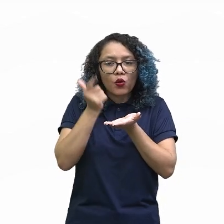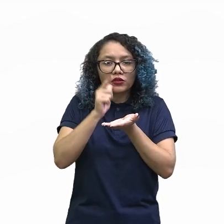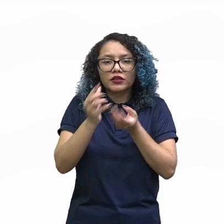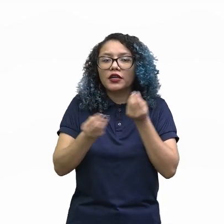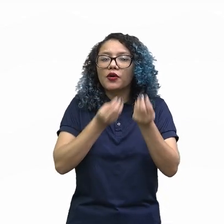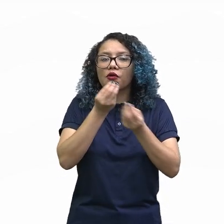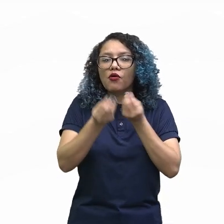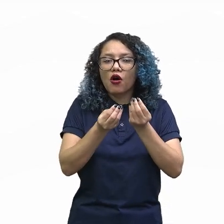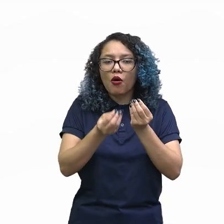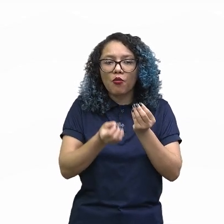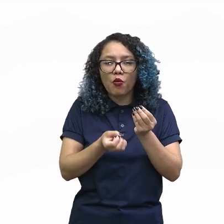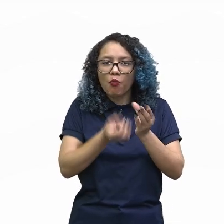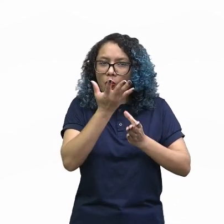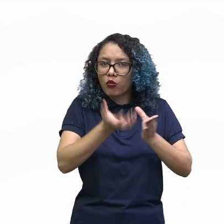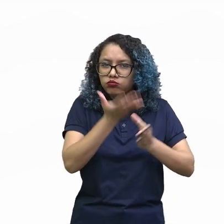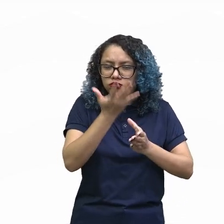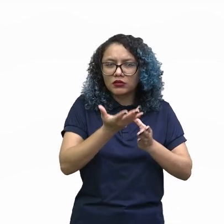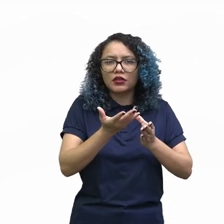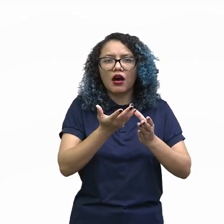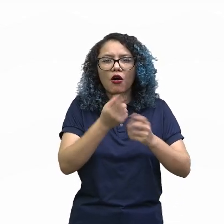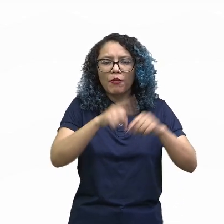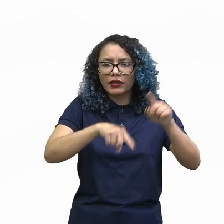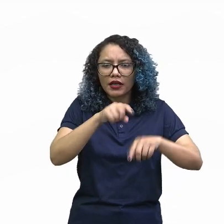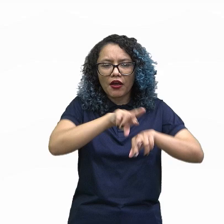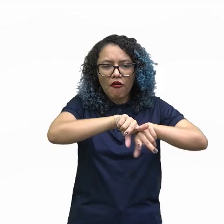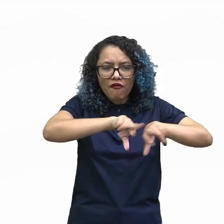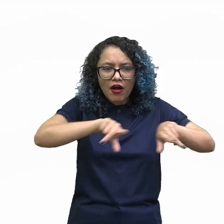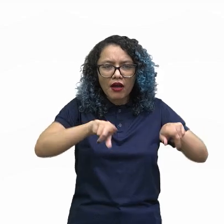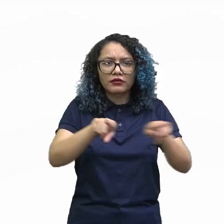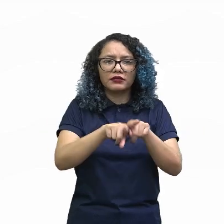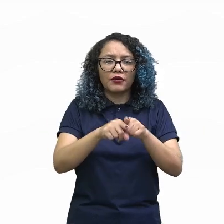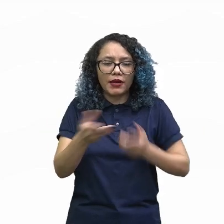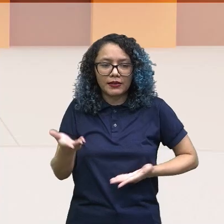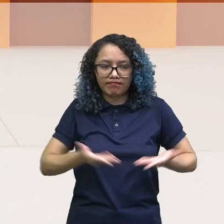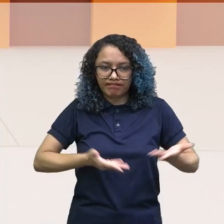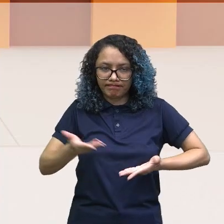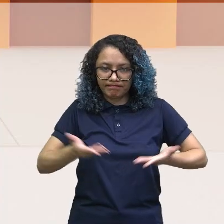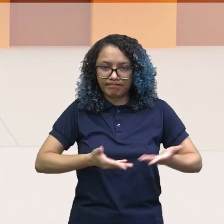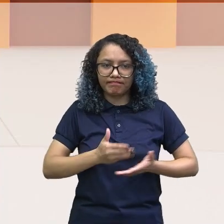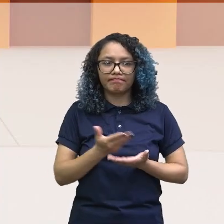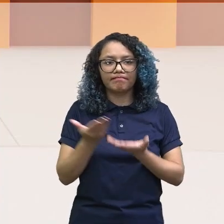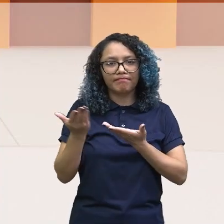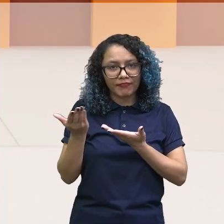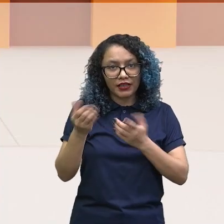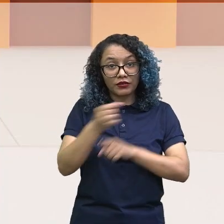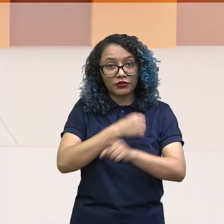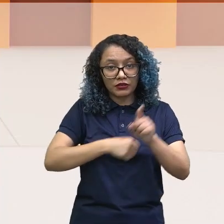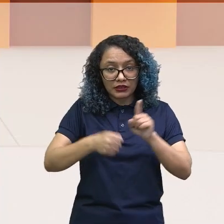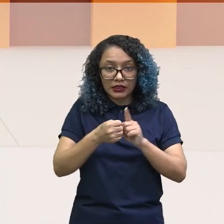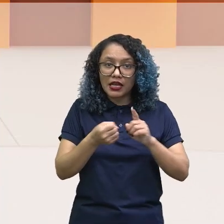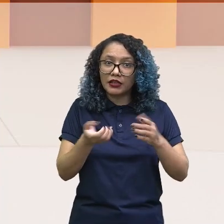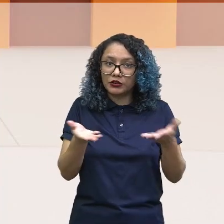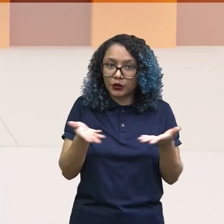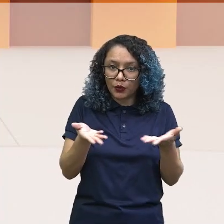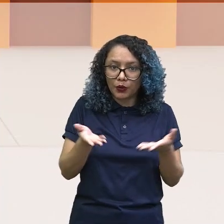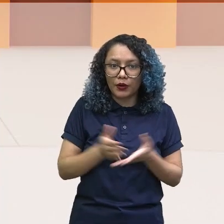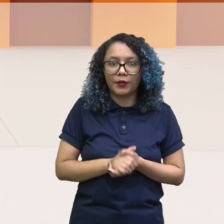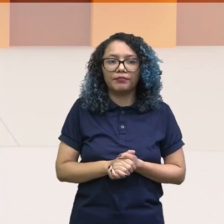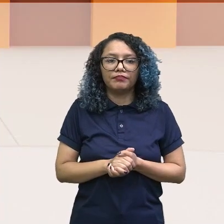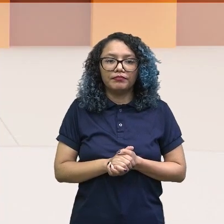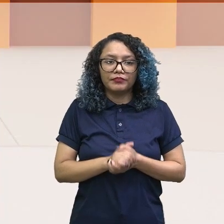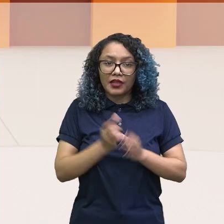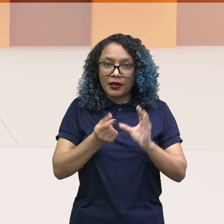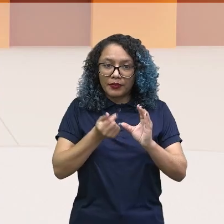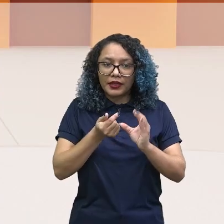de bens e serviços. Então, essa é a sociedade moderna capitalista, né? Então, nós temos aí duas